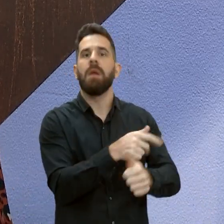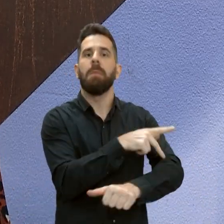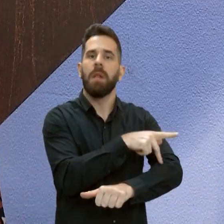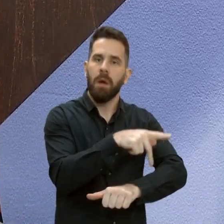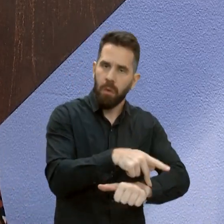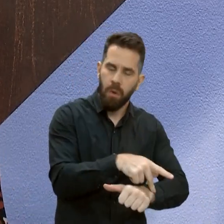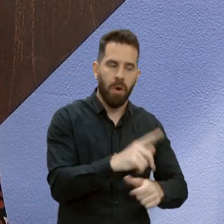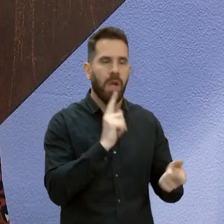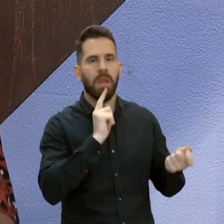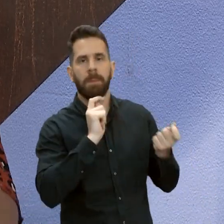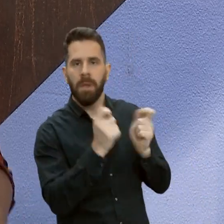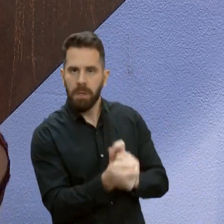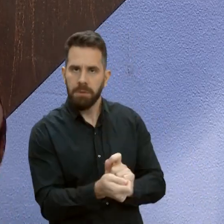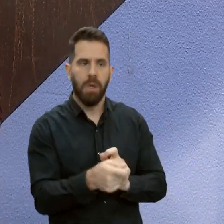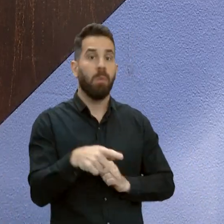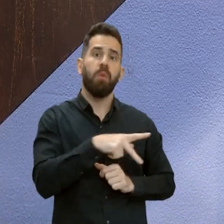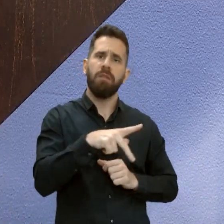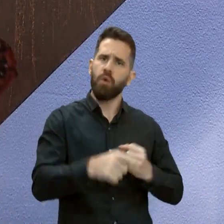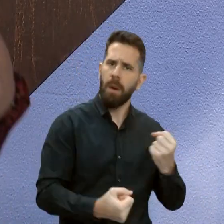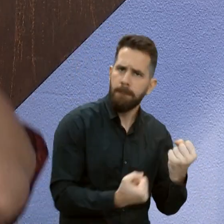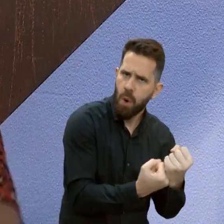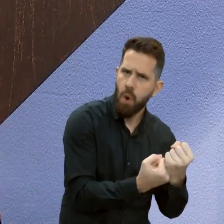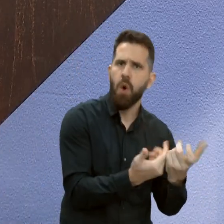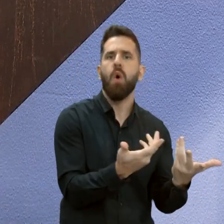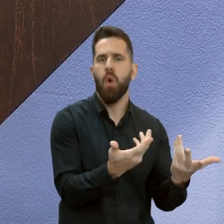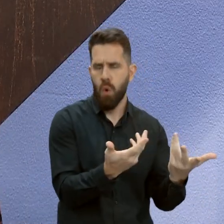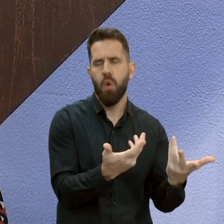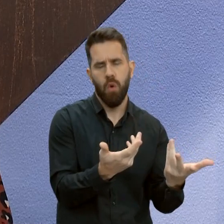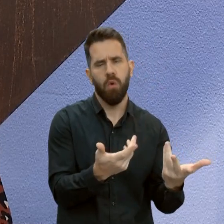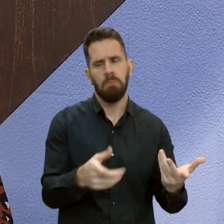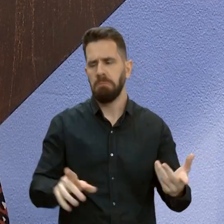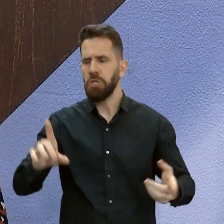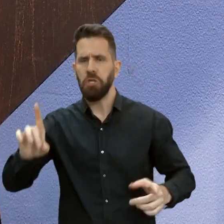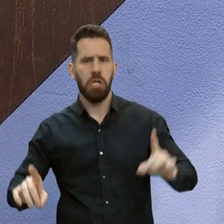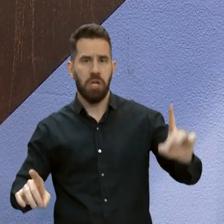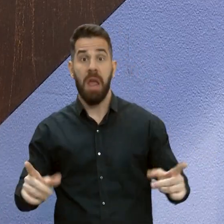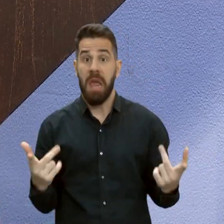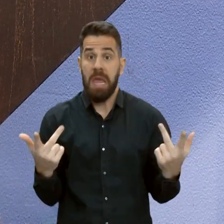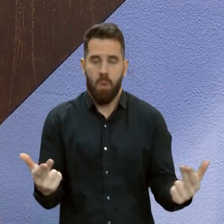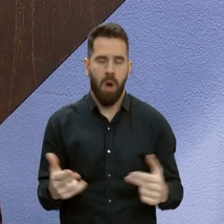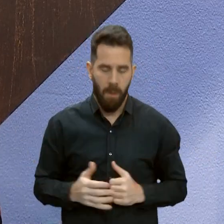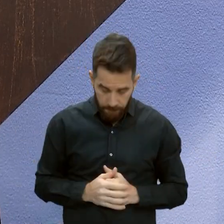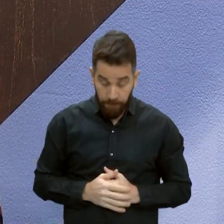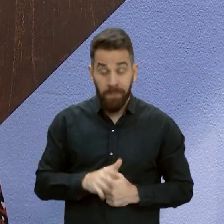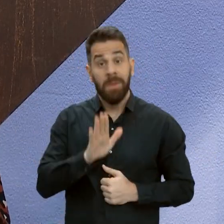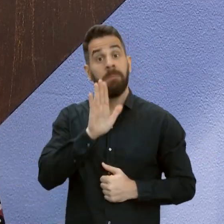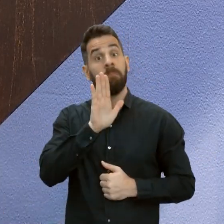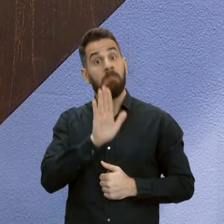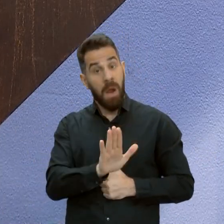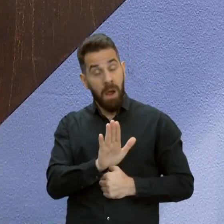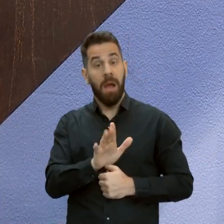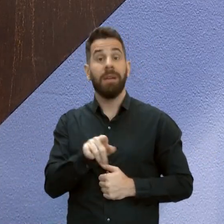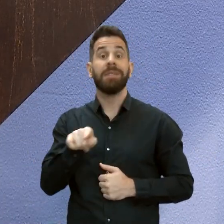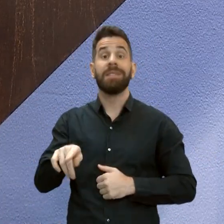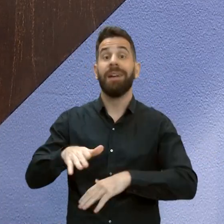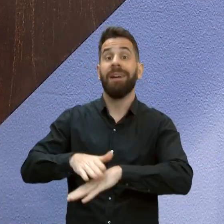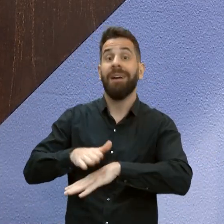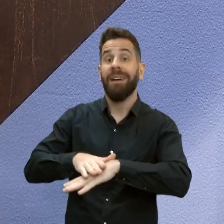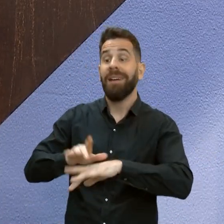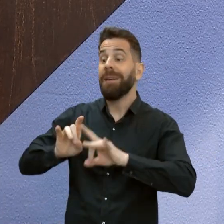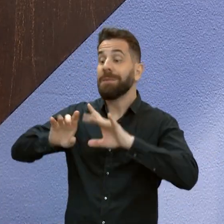de um professor de apoio. Então, o que nós estamos dizendo é que são necessidades